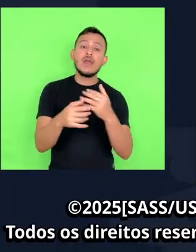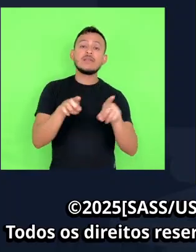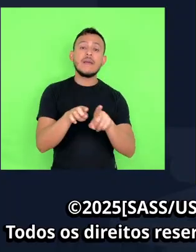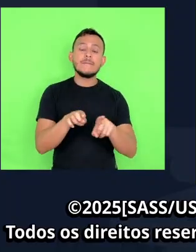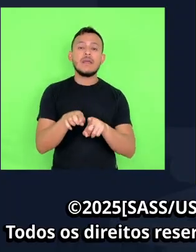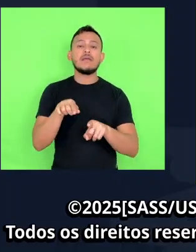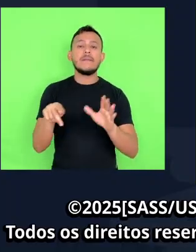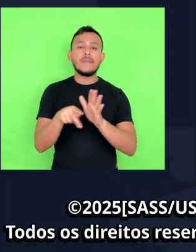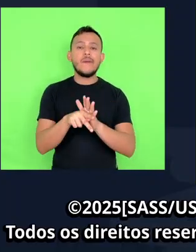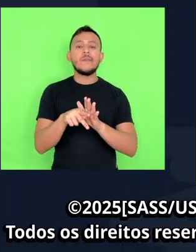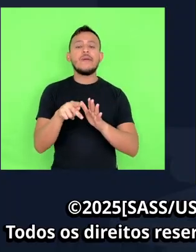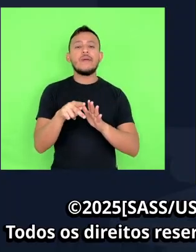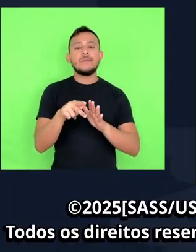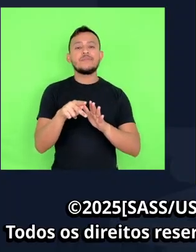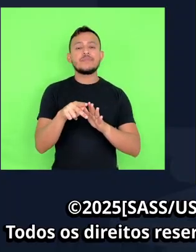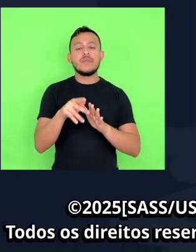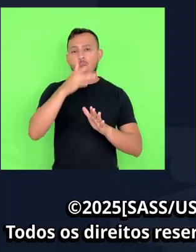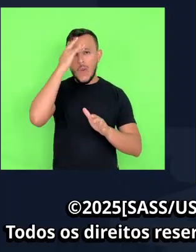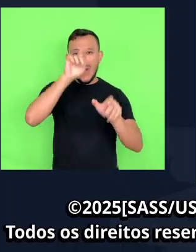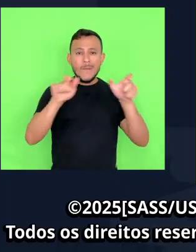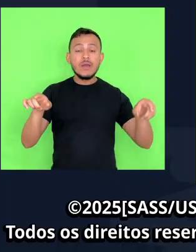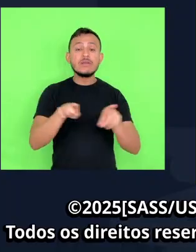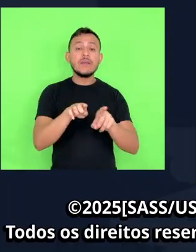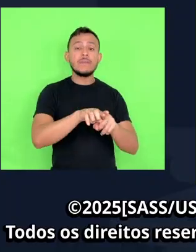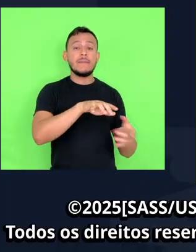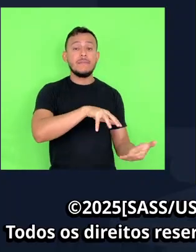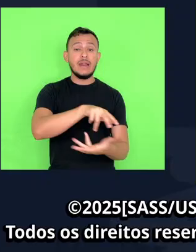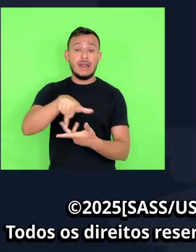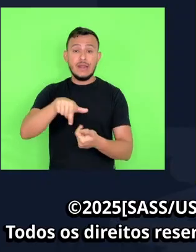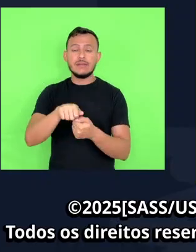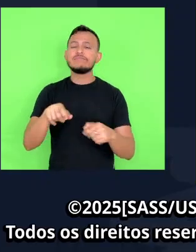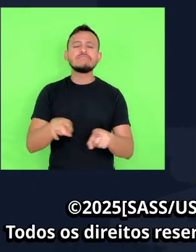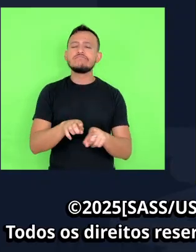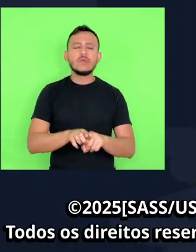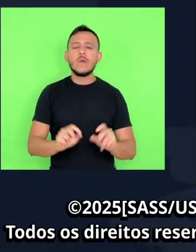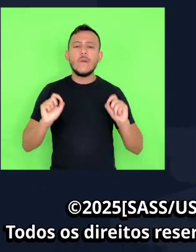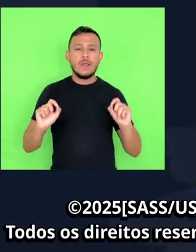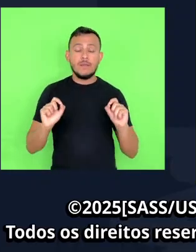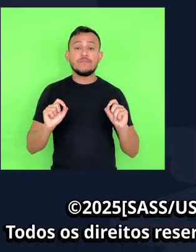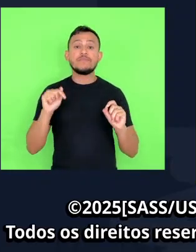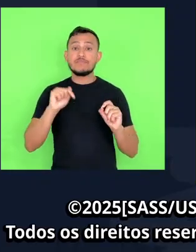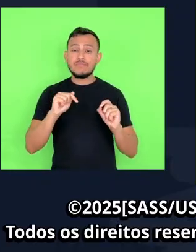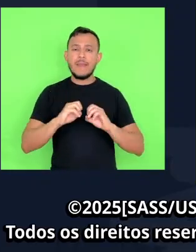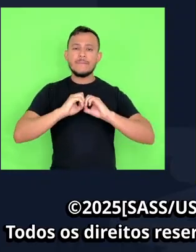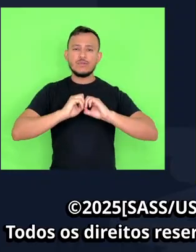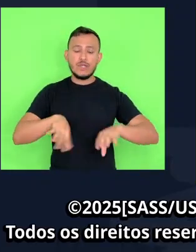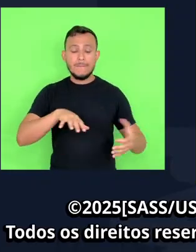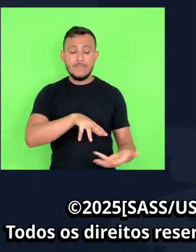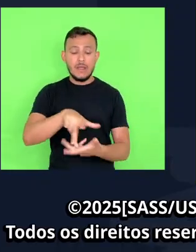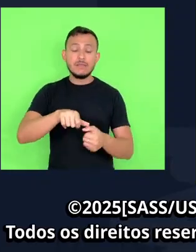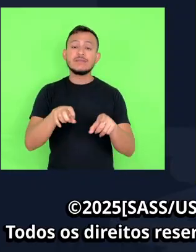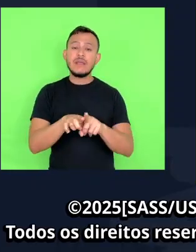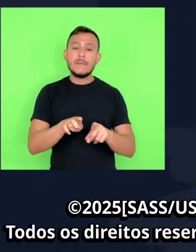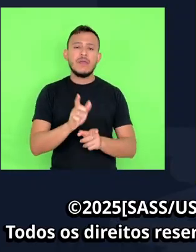bem-estar tanto da população humana quanto do planeta. É importante enfatizar que esses danos planetários, eles